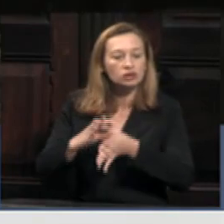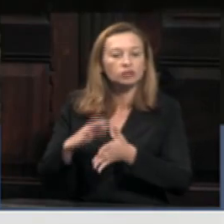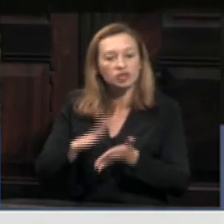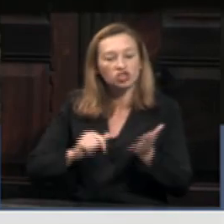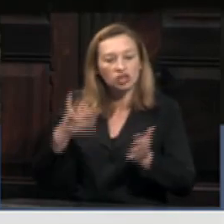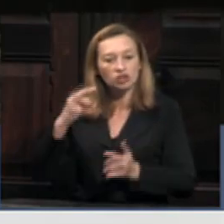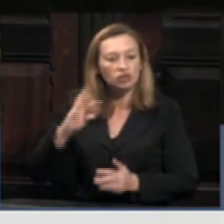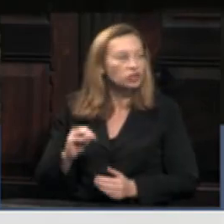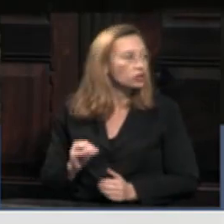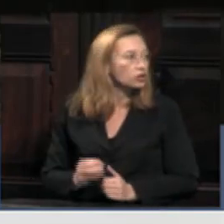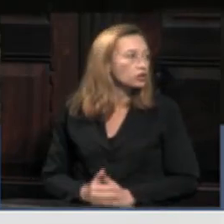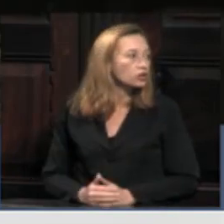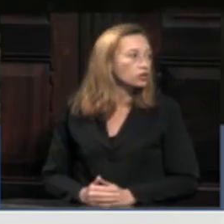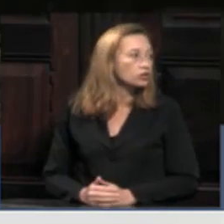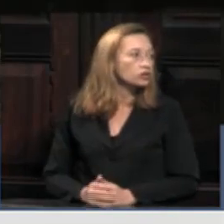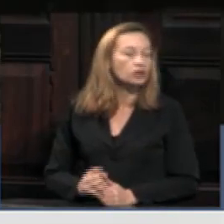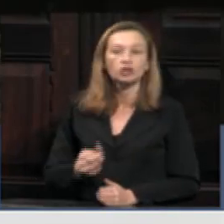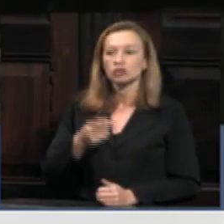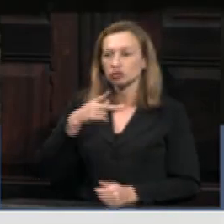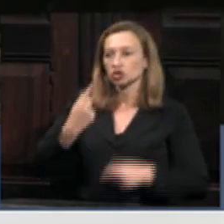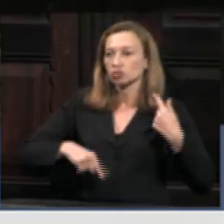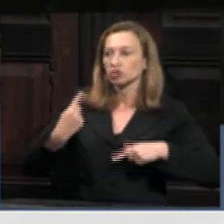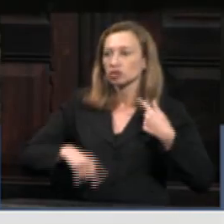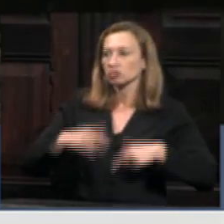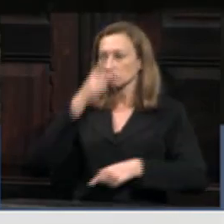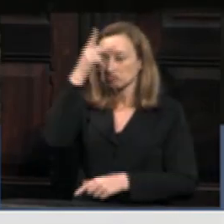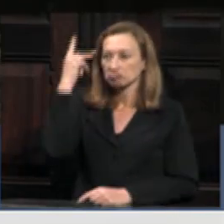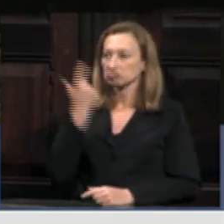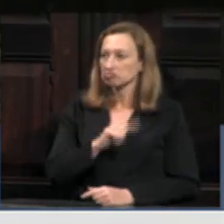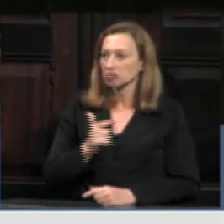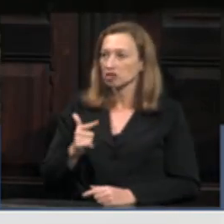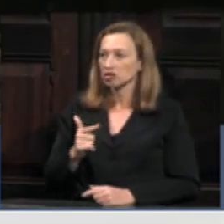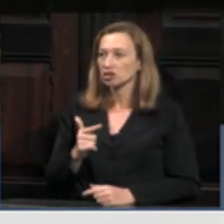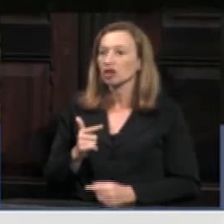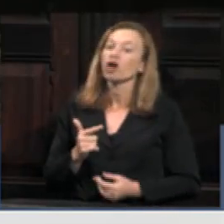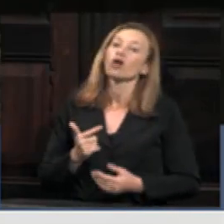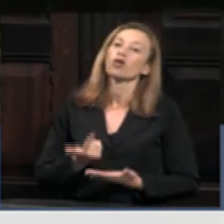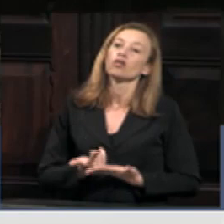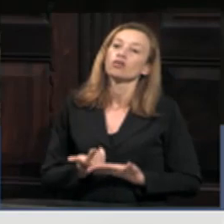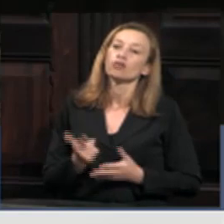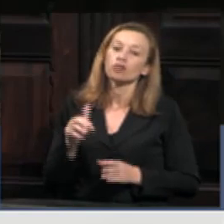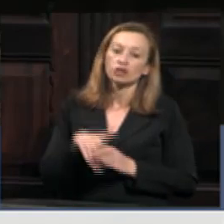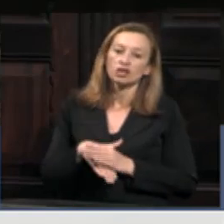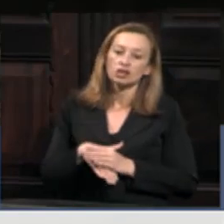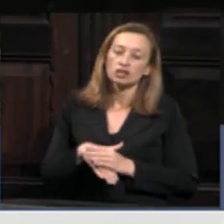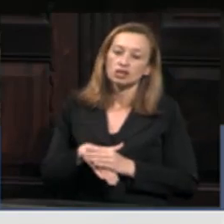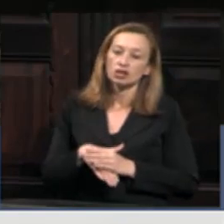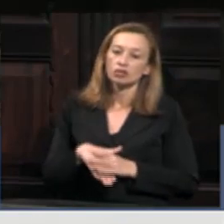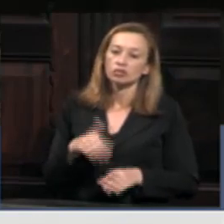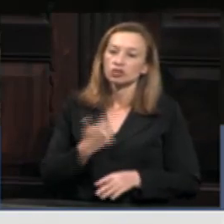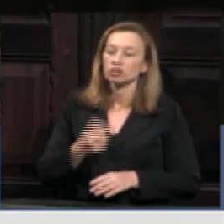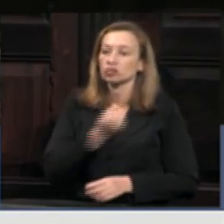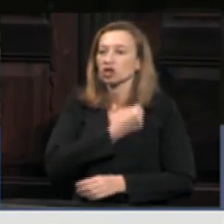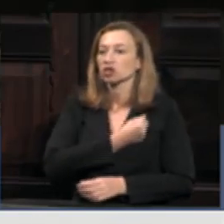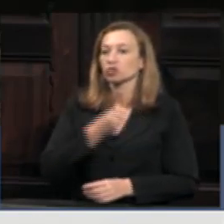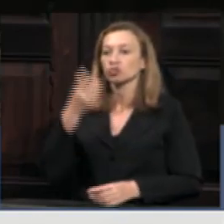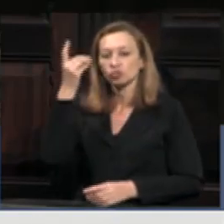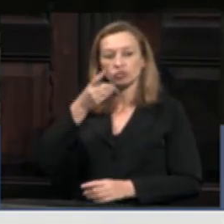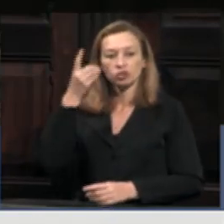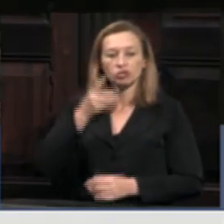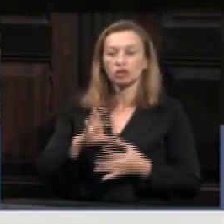Após a emissão do parecer, coloco em discussão. Não havendo quem queira discutir, coloco em votação. Fica adiada a votação por falta de